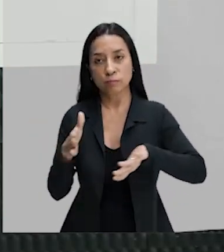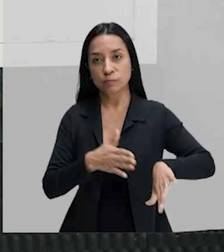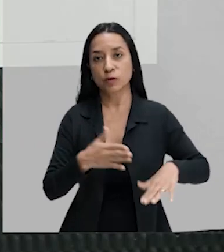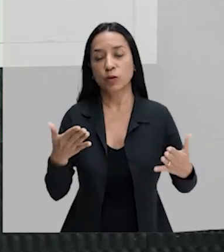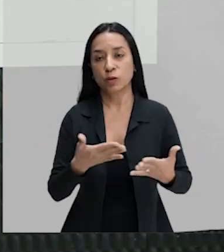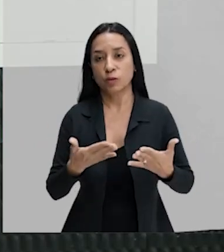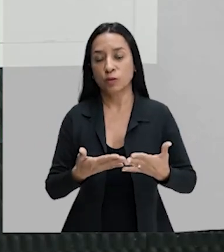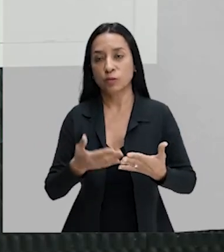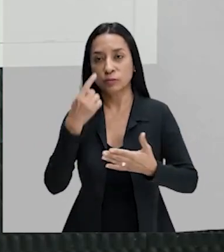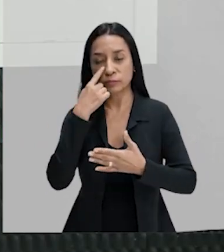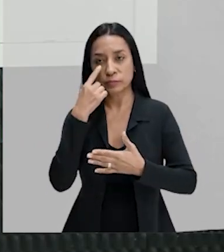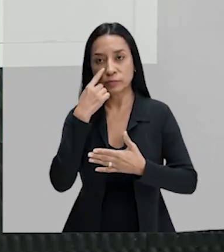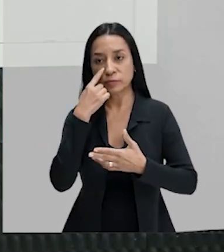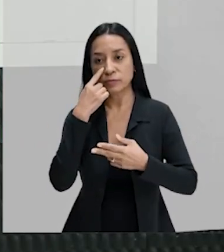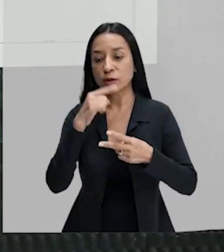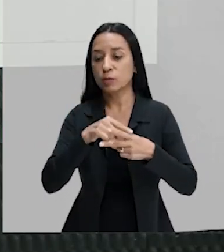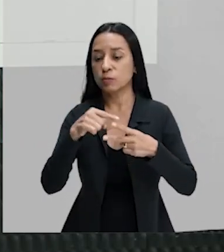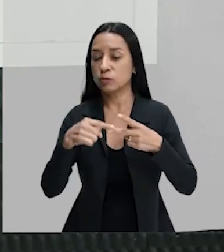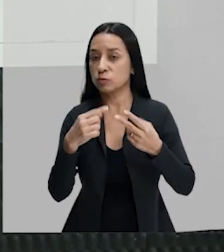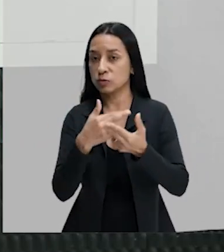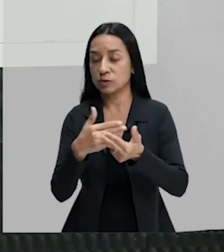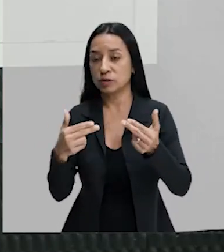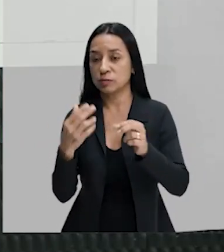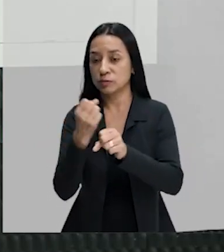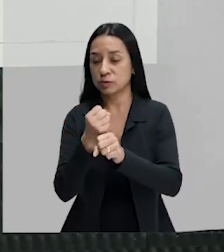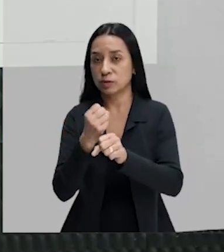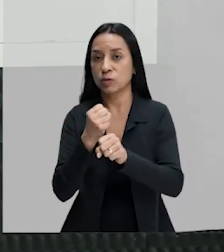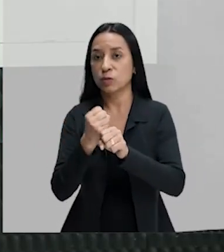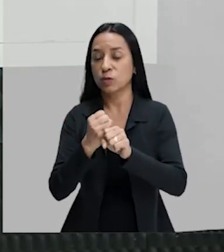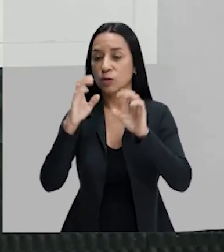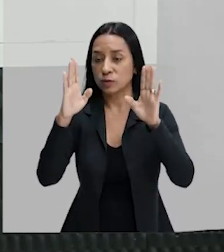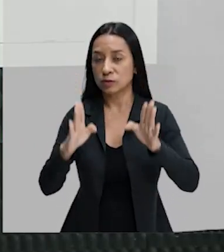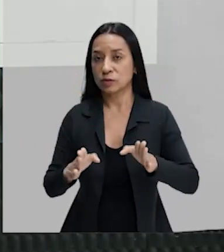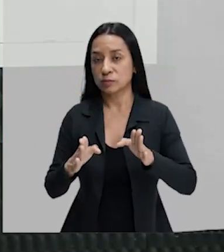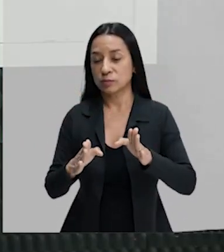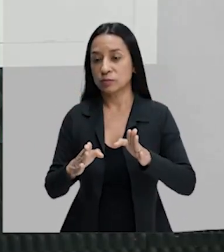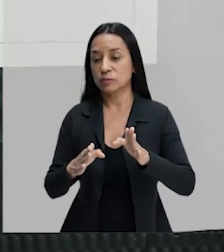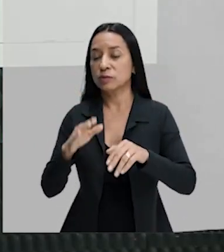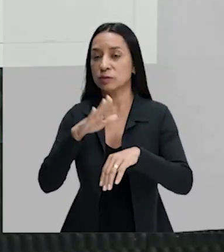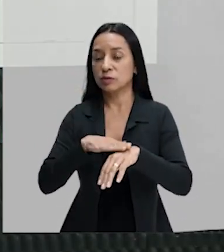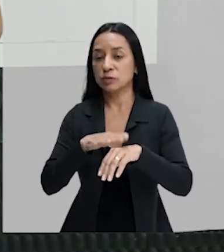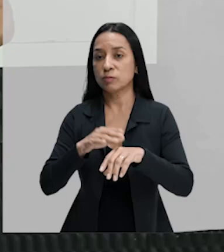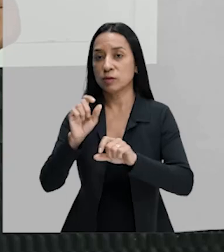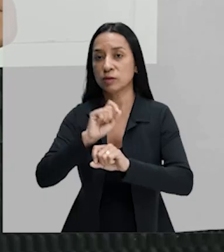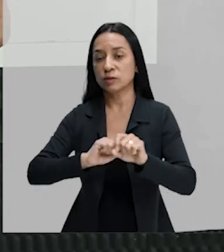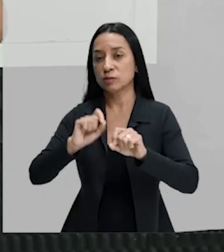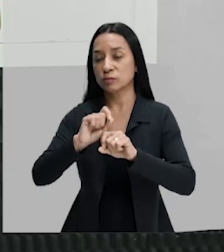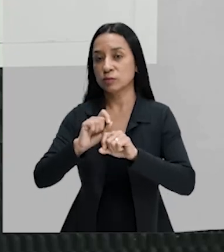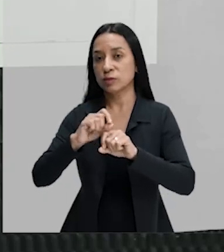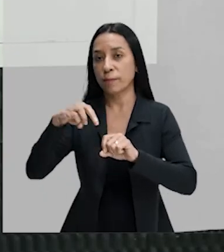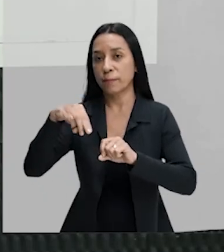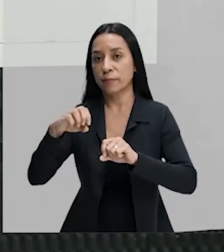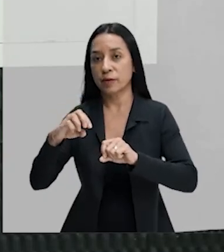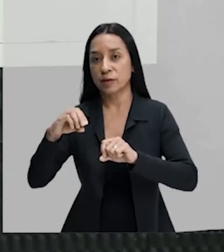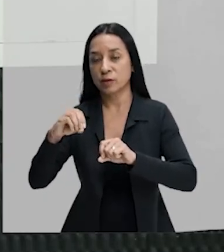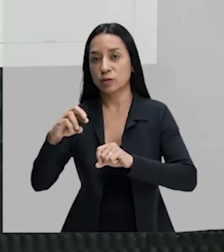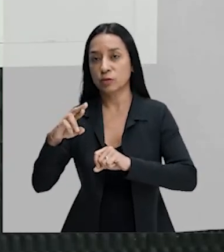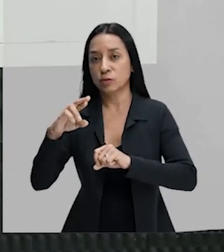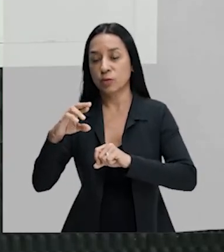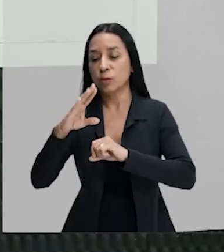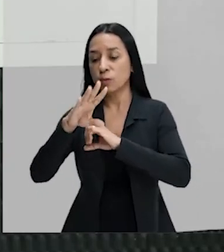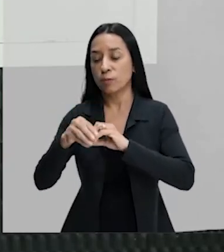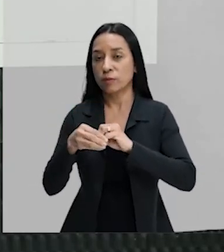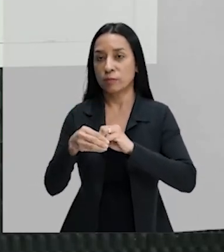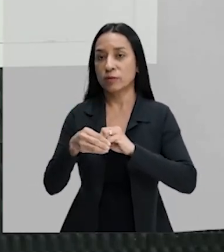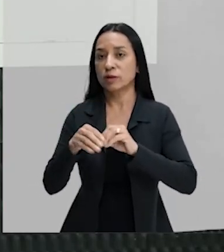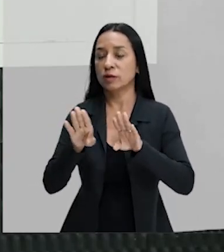ver dois elementos que se calculam no determinante, que é o chamado de menor complementar e o cofator. Tá? O que é o